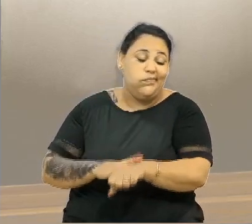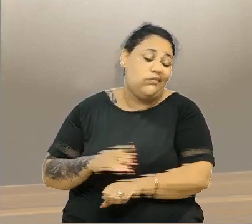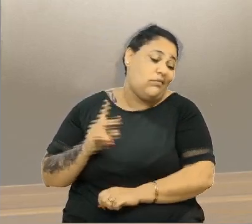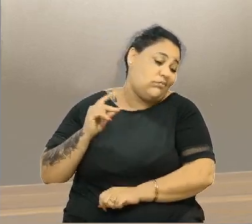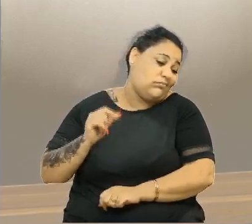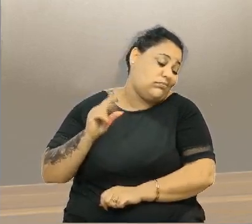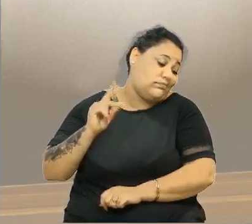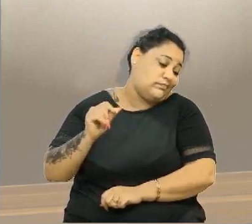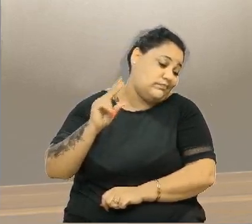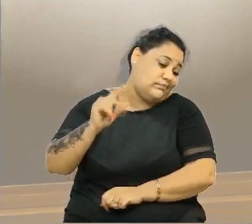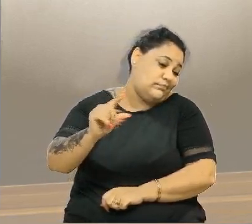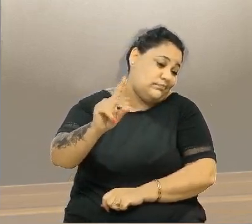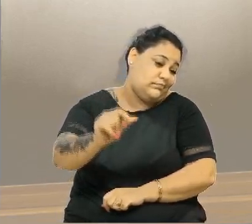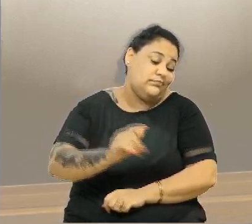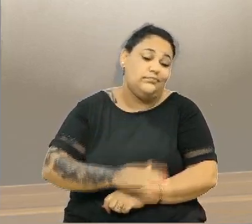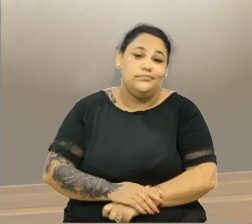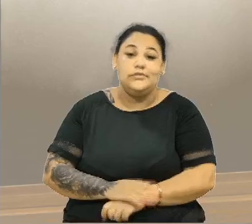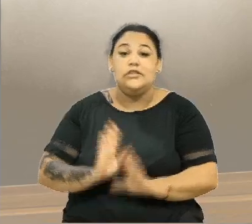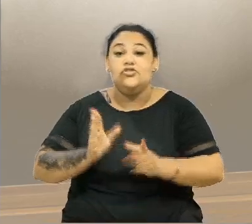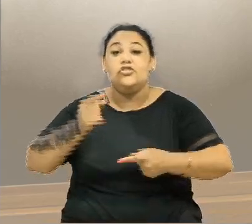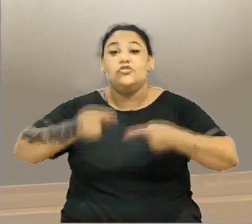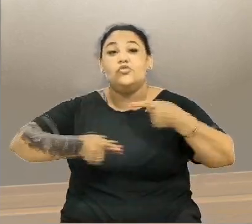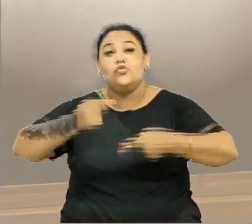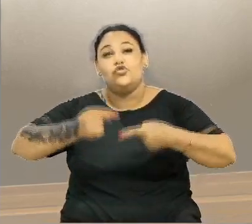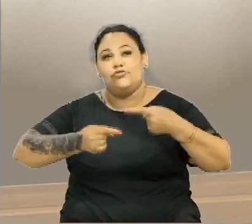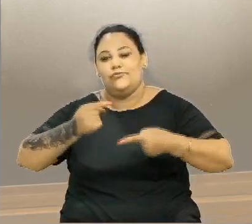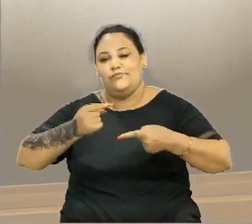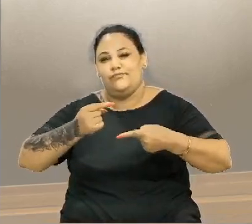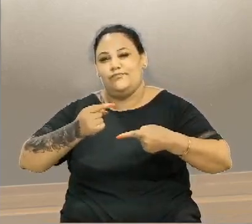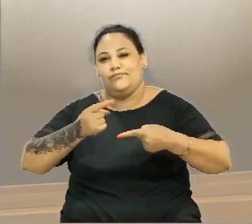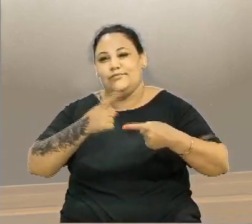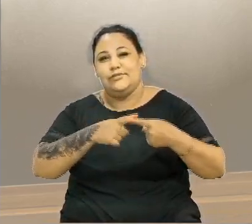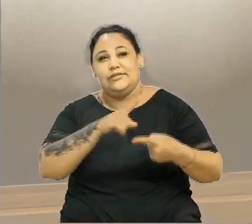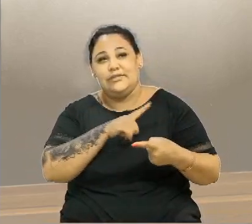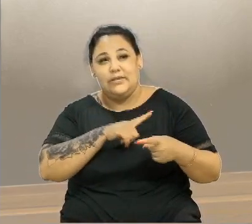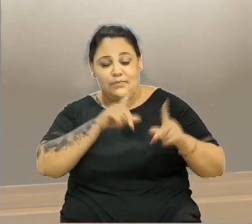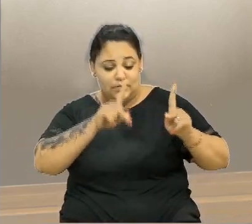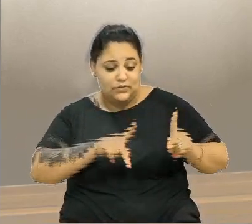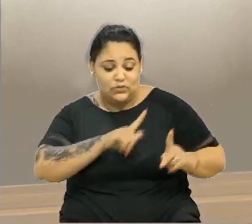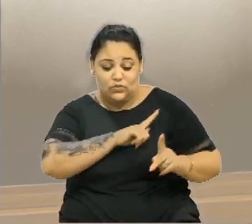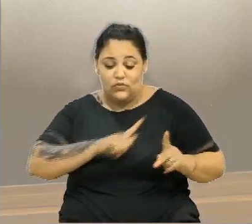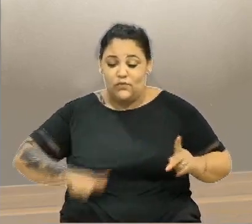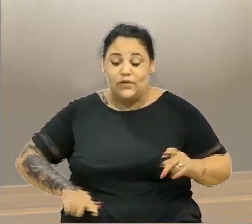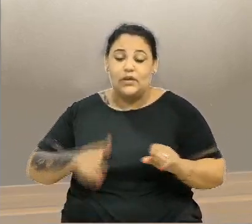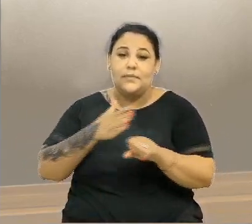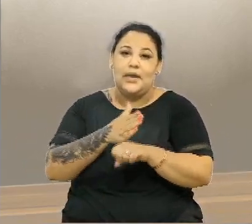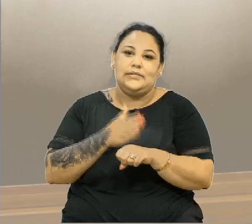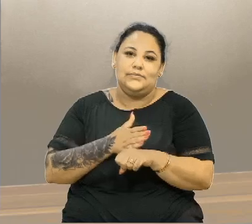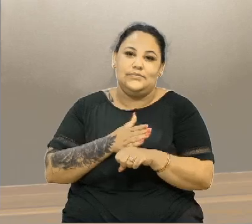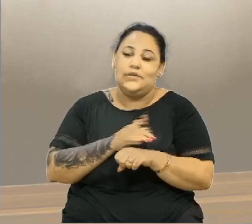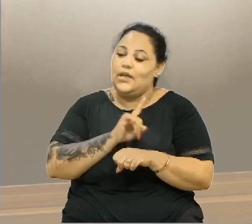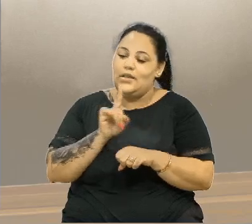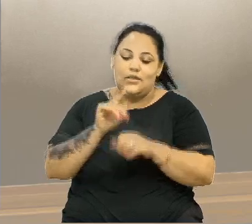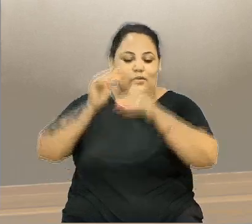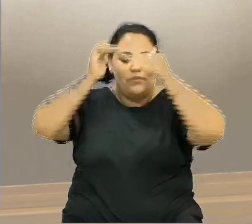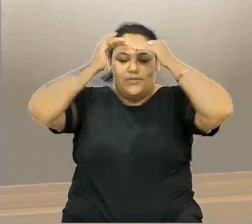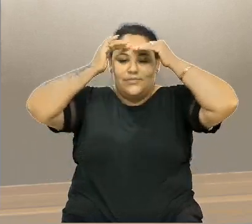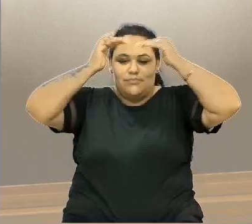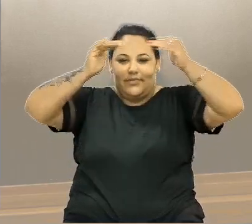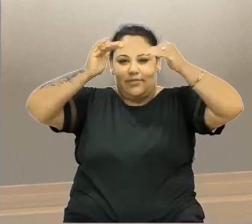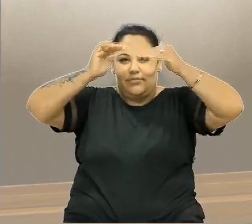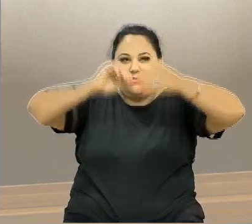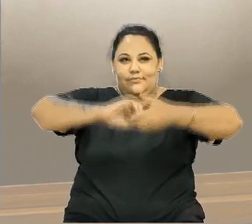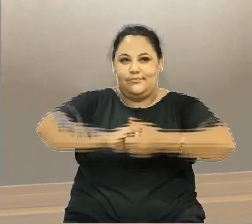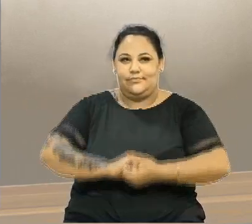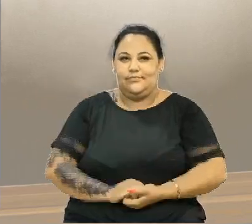ano, discutido pelo comitê, que tem membros do governo no comitê. E não é cumprido. É fechado